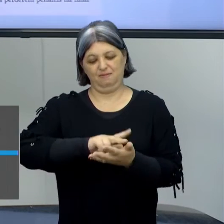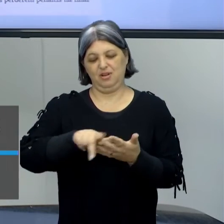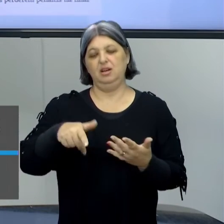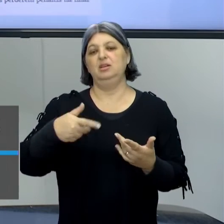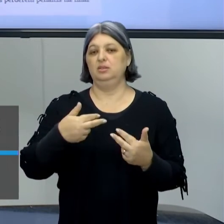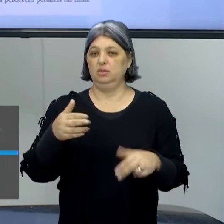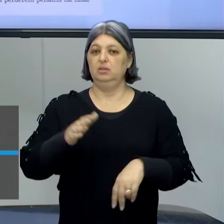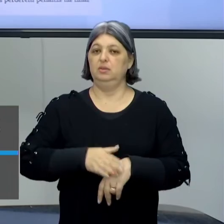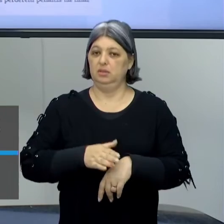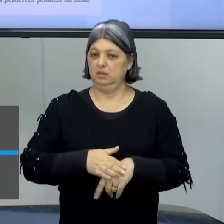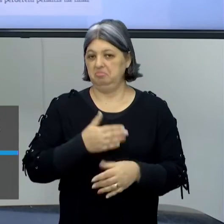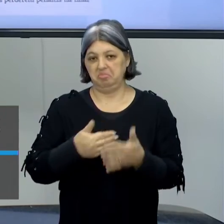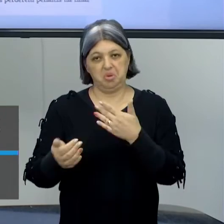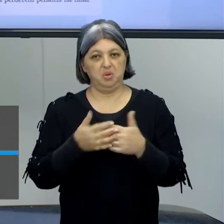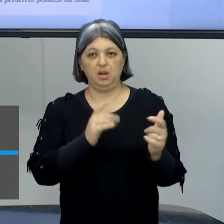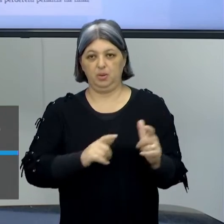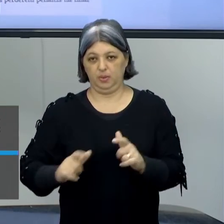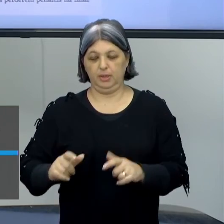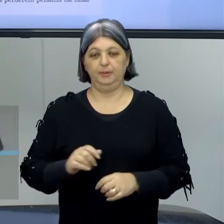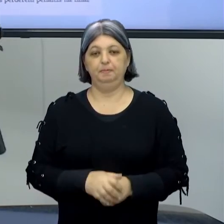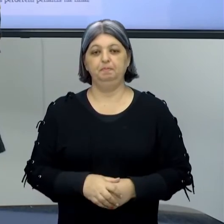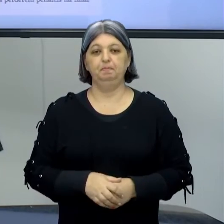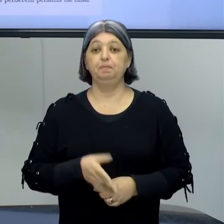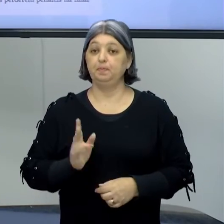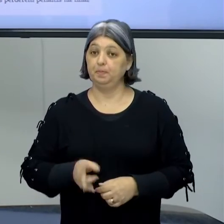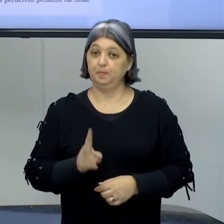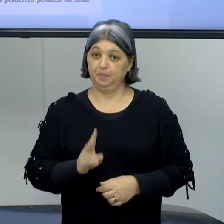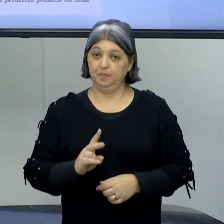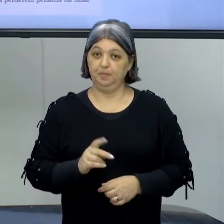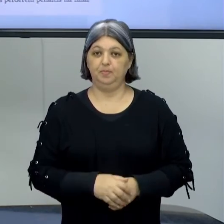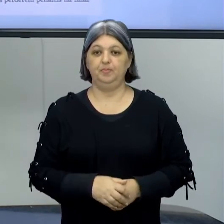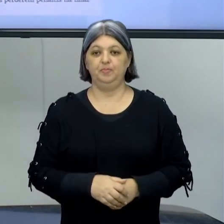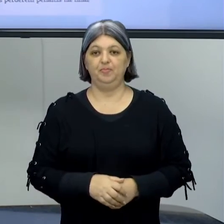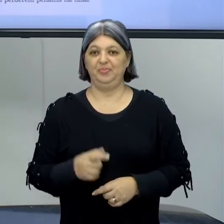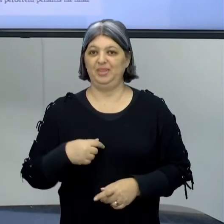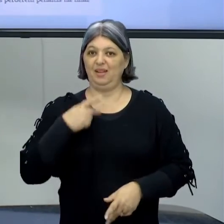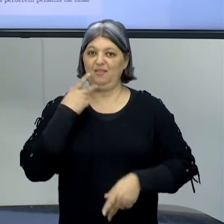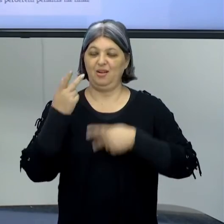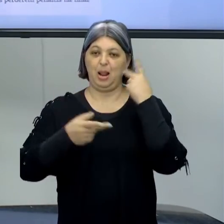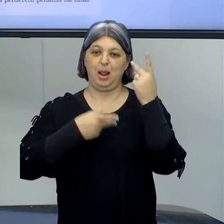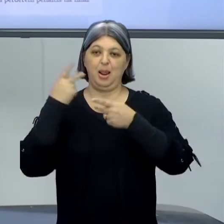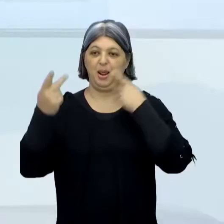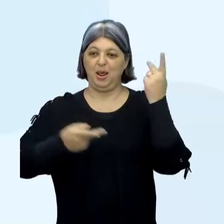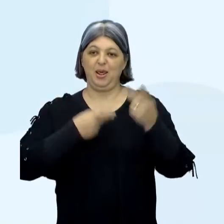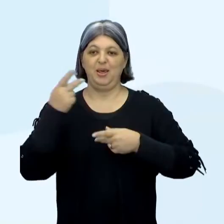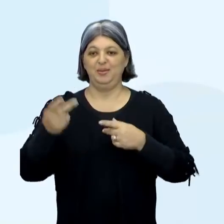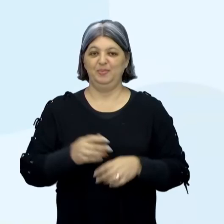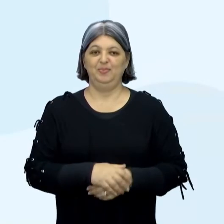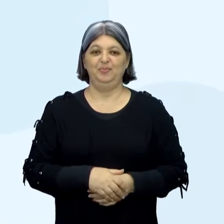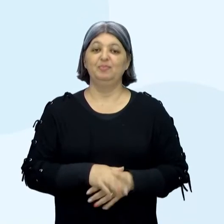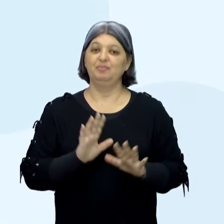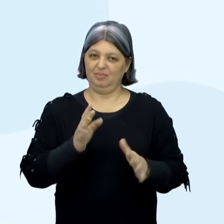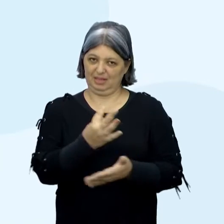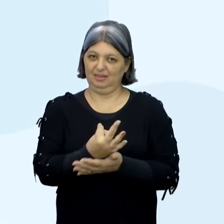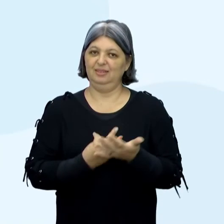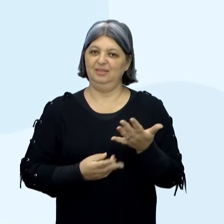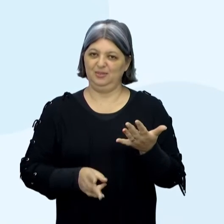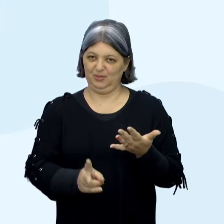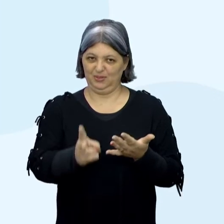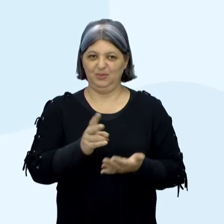onde seja. Certo? Vamos continuar aqui, senão eu me empolgo e aí eu falo muito a mais. Mas tem mais texto, vamos